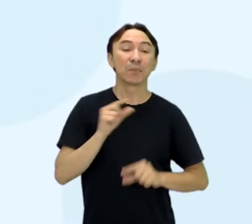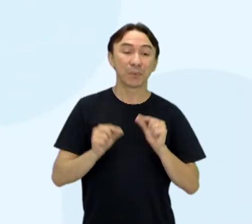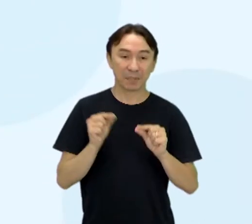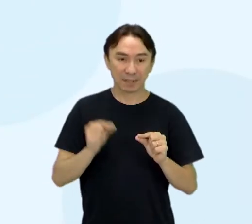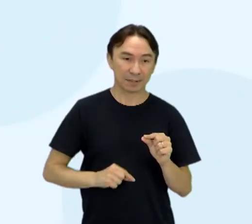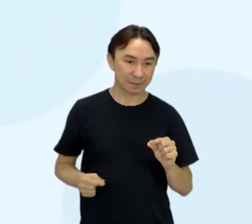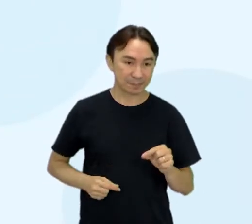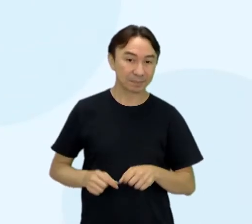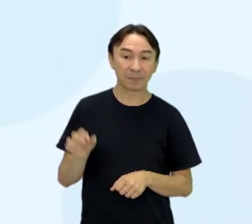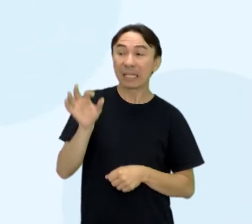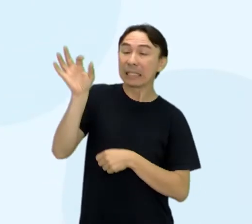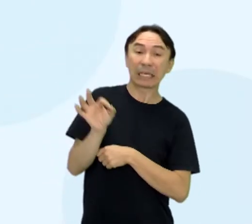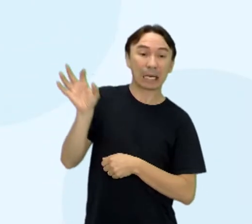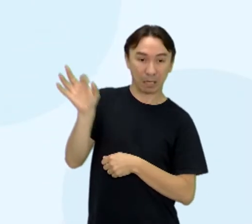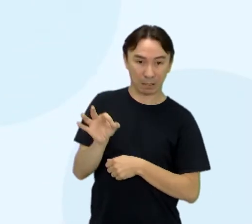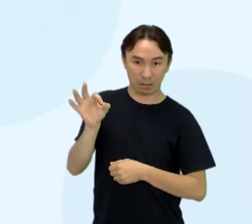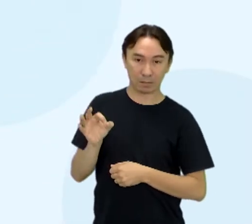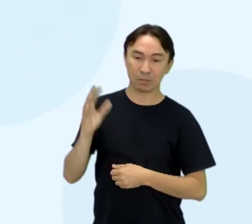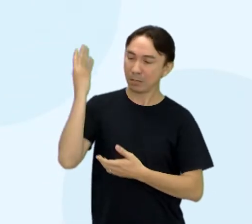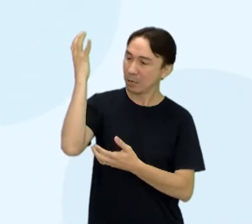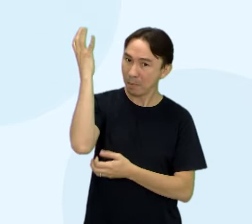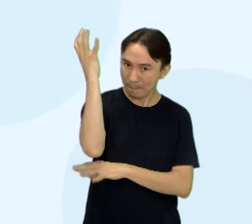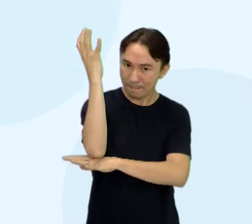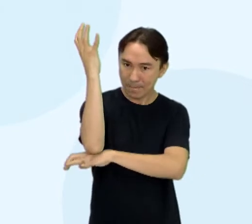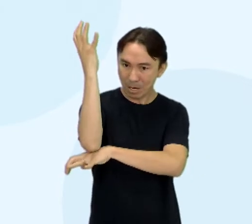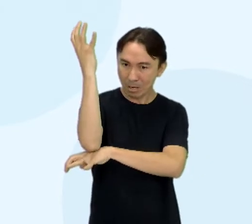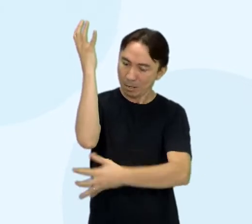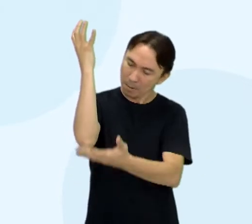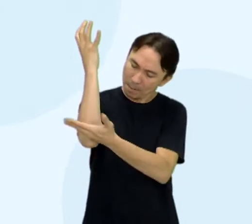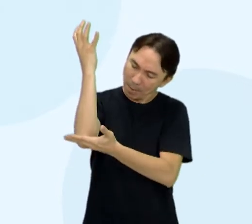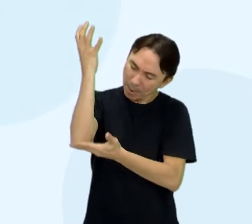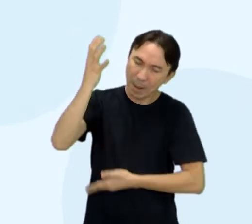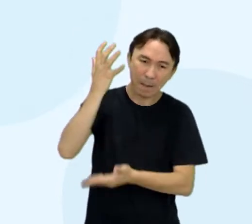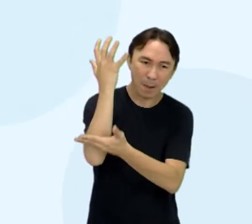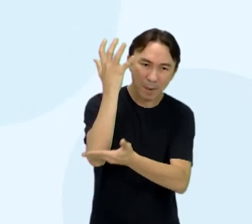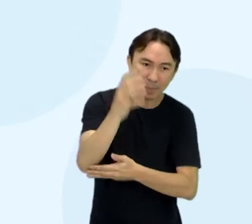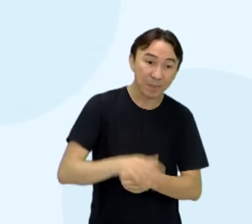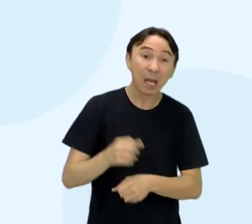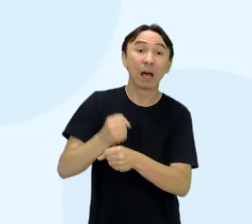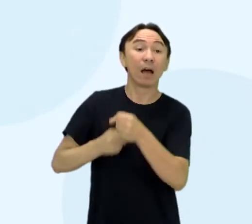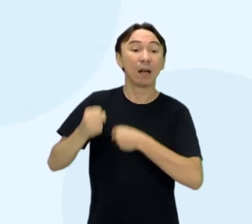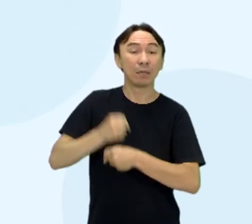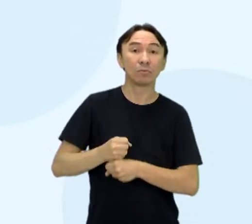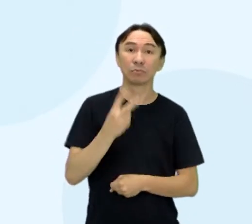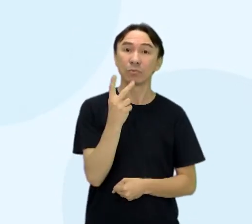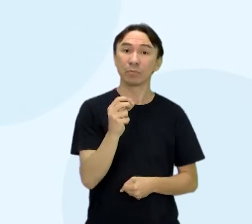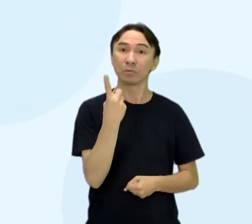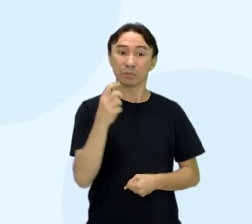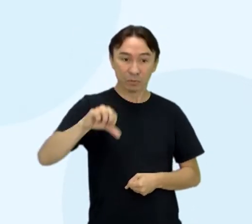desmatamento. Tá? Você sabia que em 2019 foram desmatados